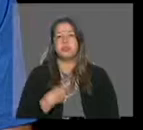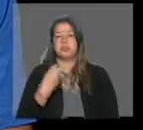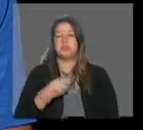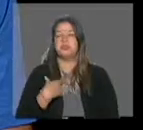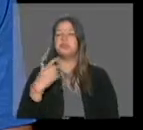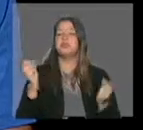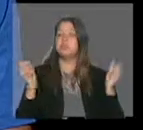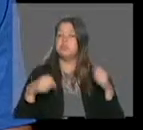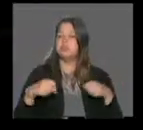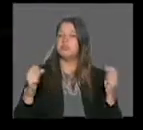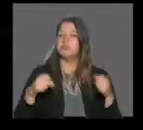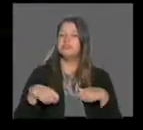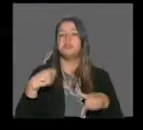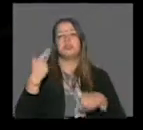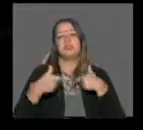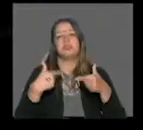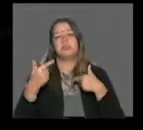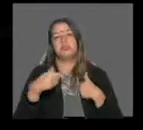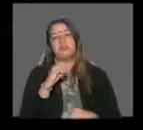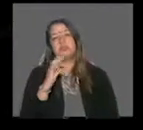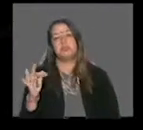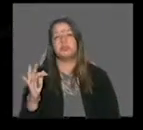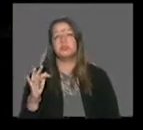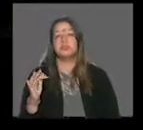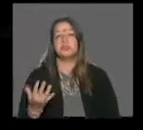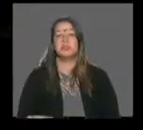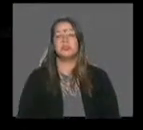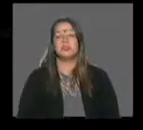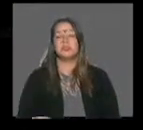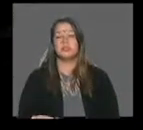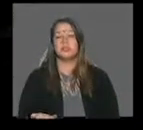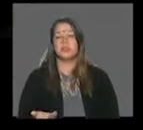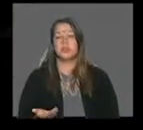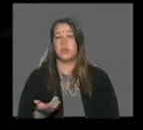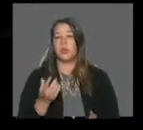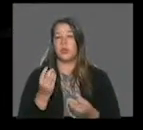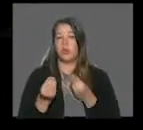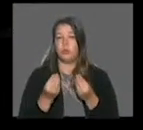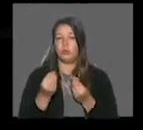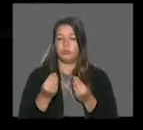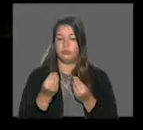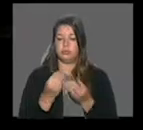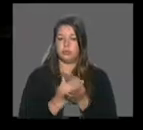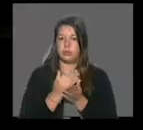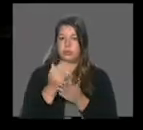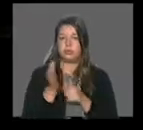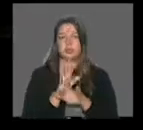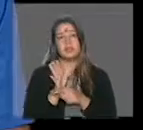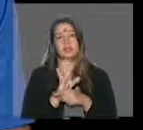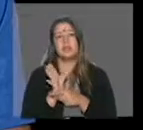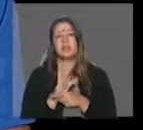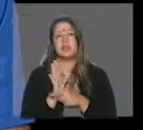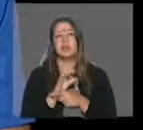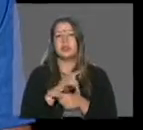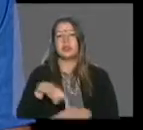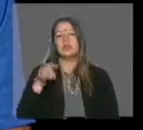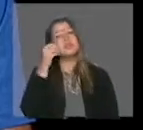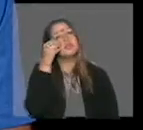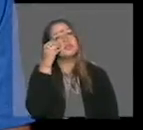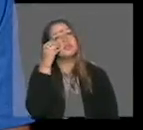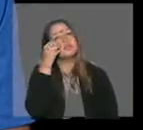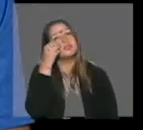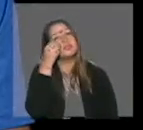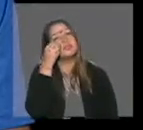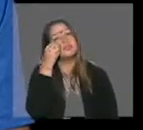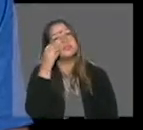enxerguei nesse poema a possibilidade de se trabalhar com off. E quando a gente começou a fazer o filme,